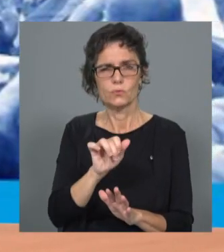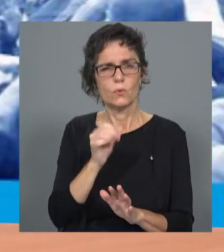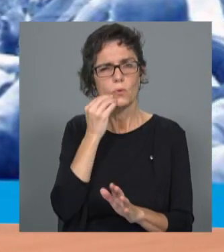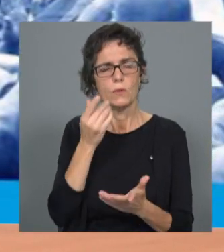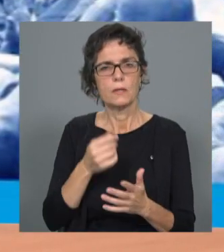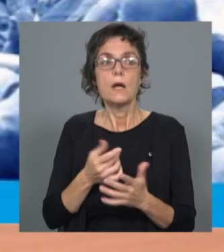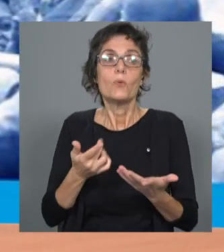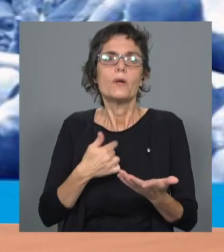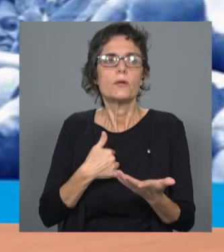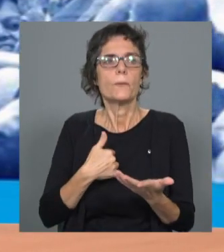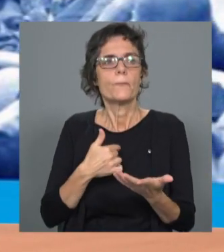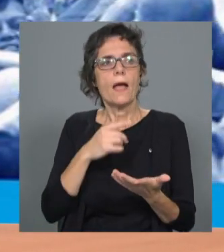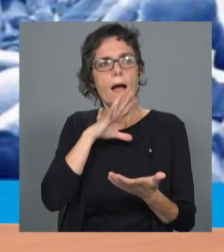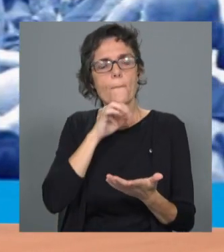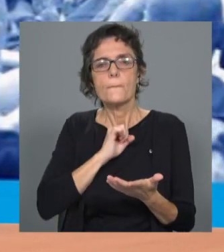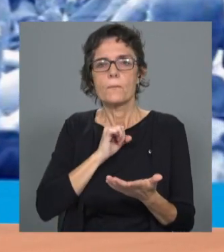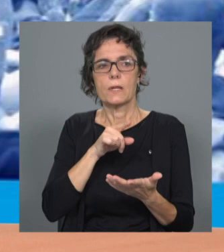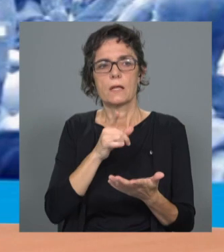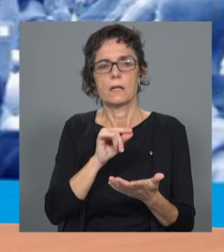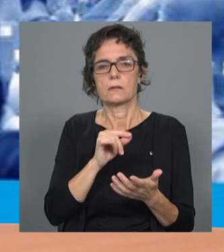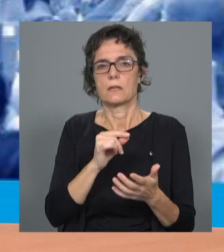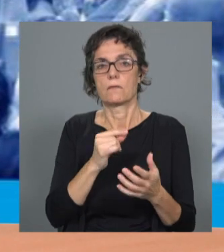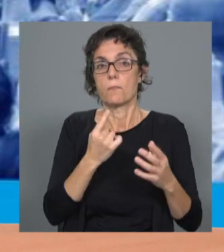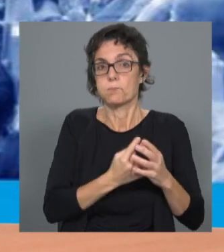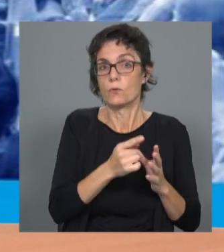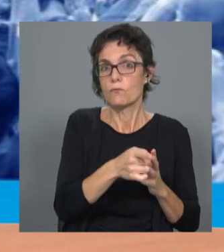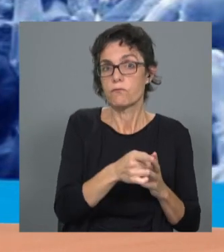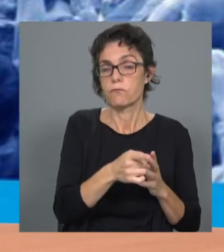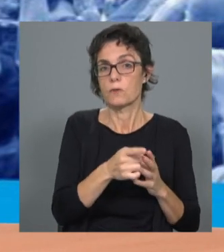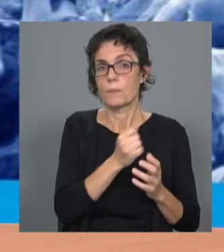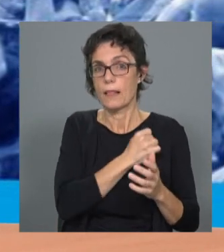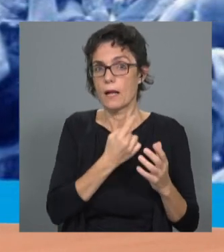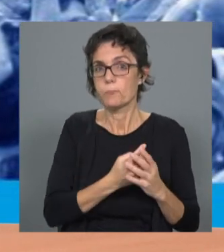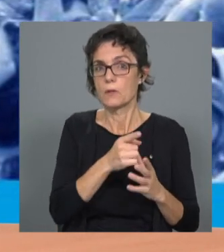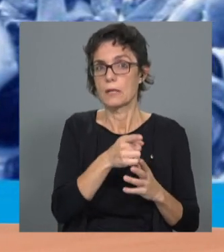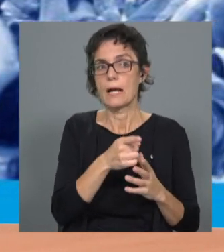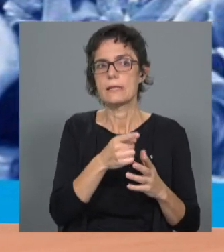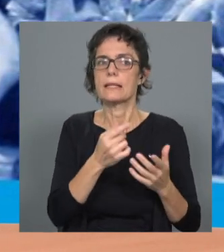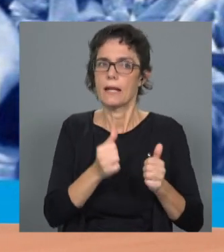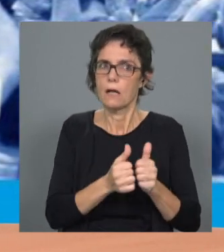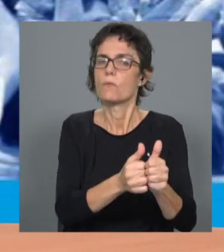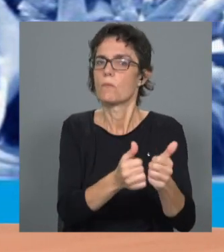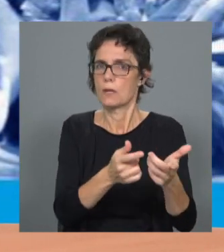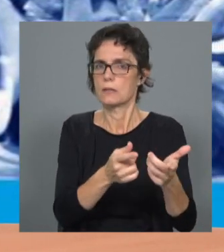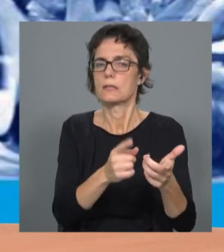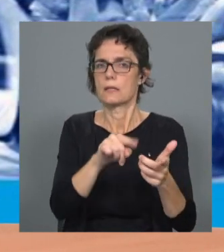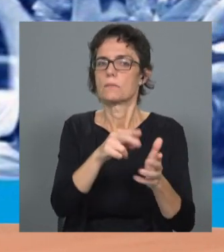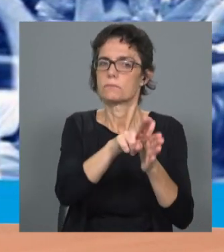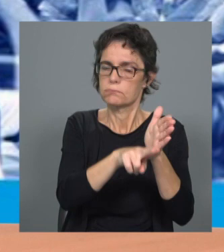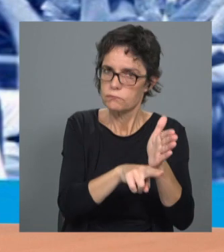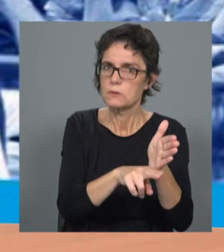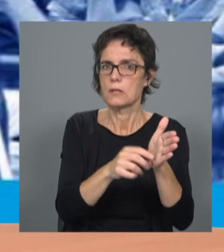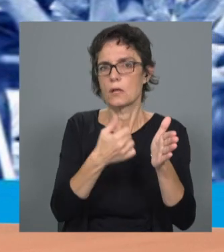período que tinha que estar em casa, de confinamento, e então já consegui ir ao funeral, já consegui despedir convenientemente da minha